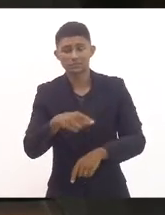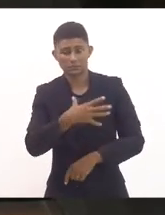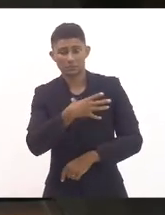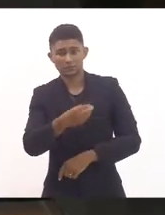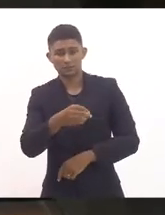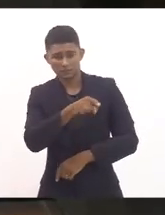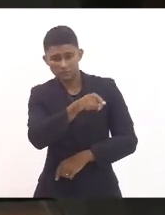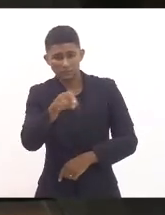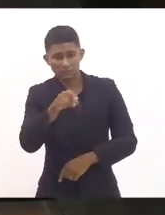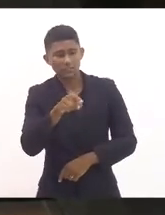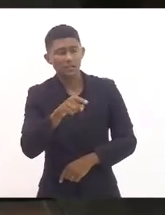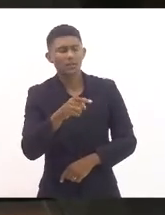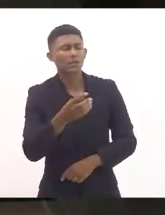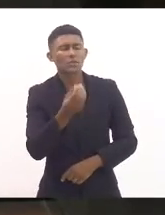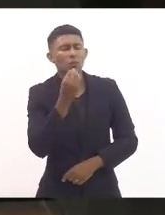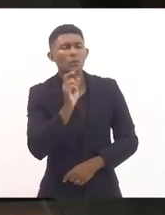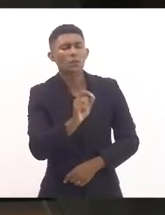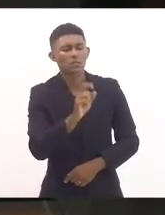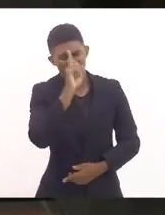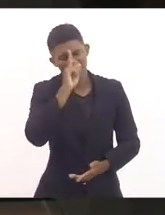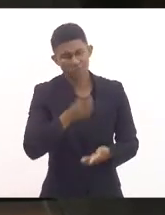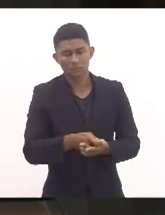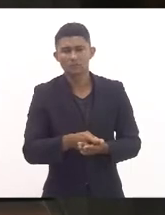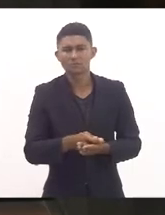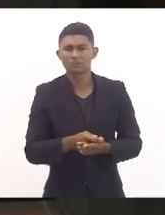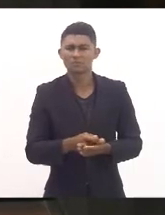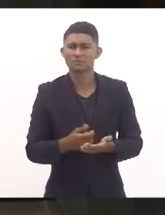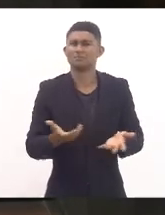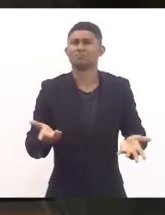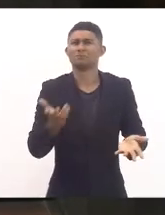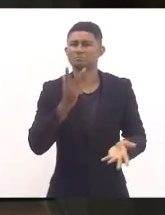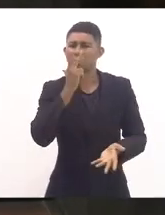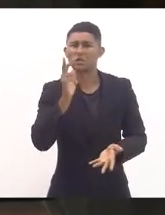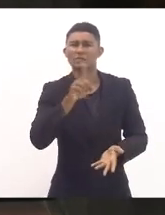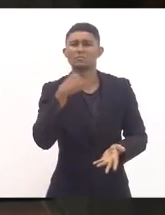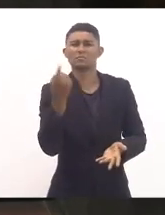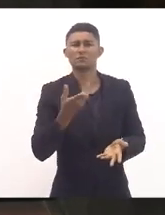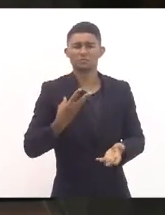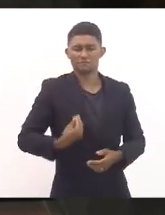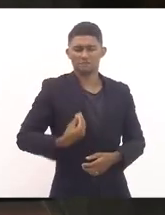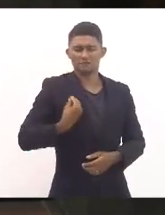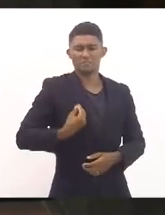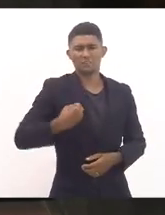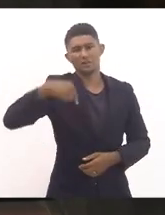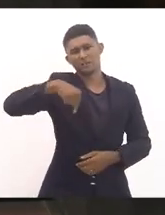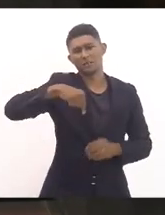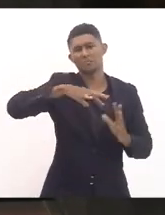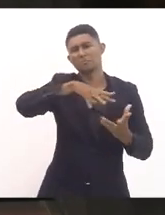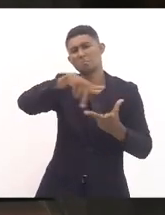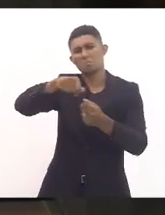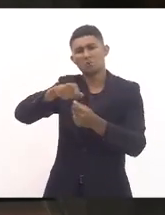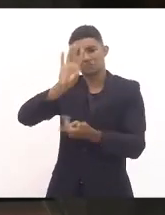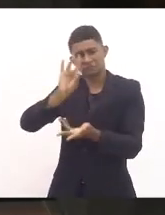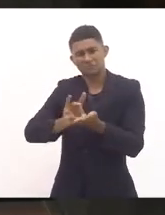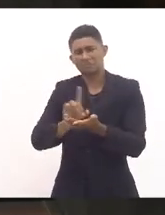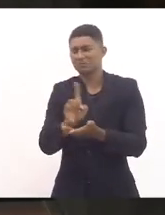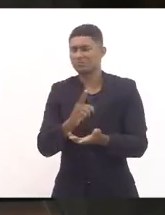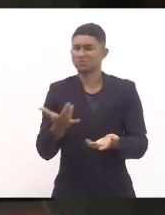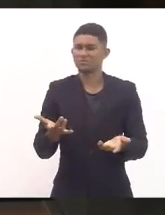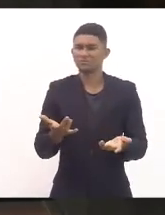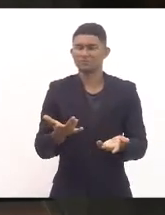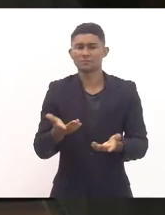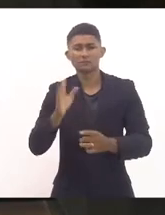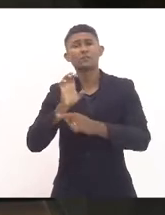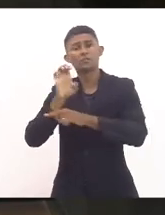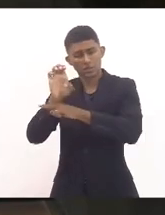comer. Parece que a gente vive no mundo da fantasia. Esse não é o mundo real. Cabe o Estado